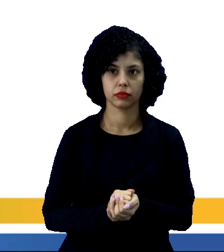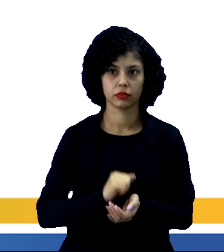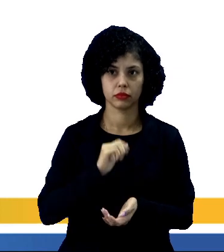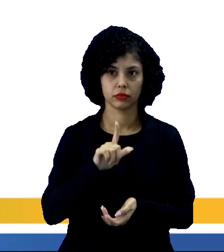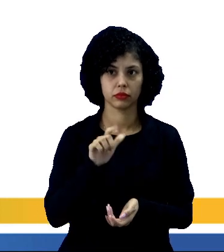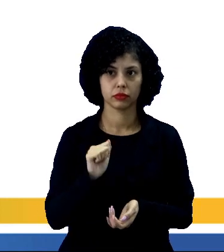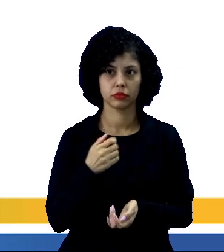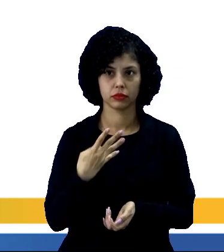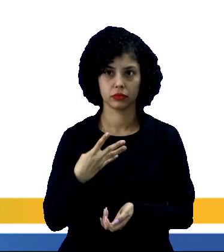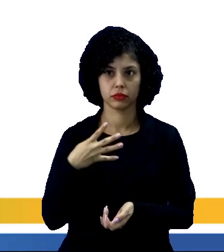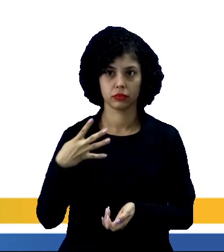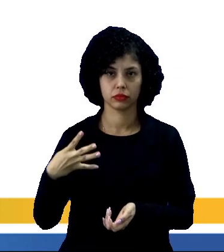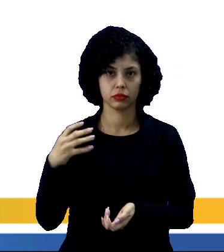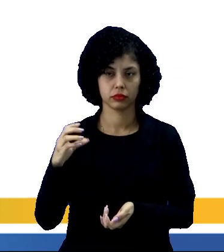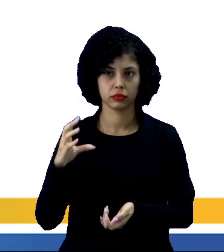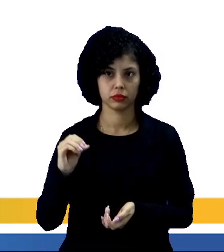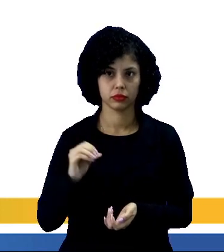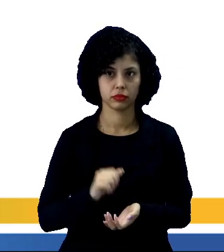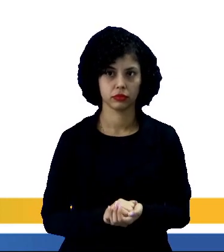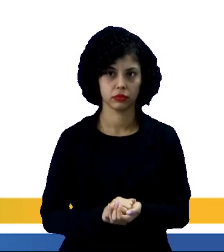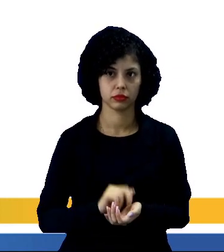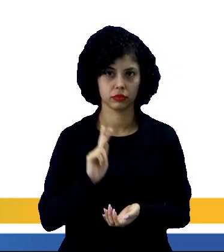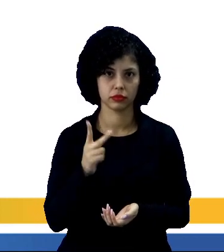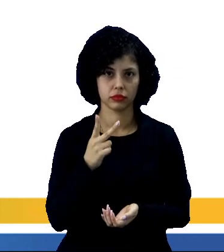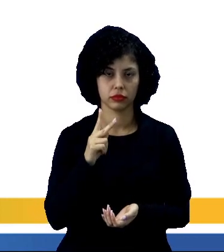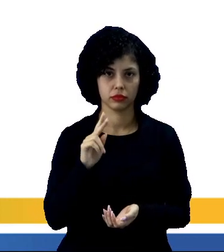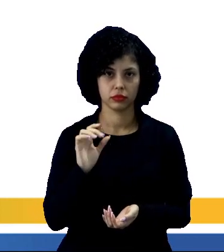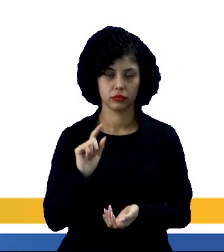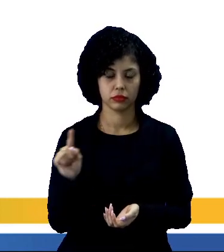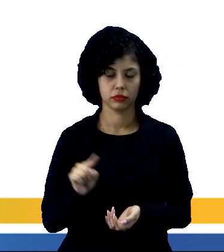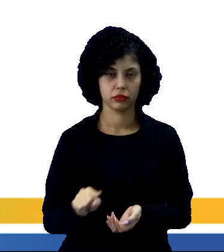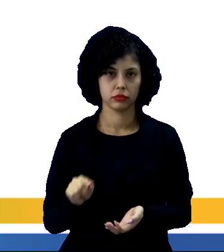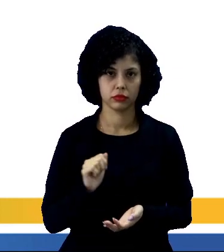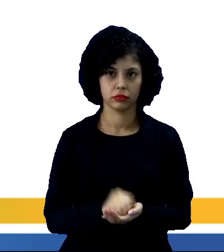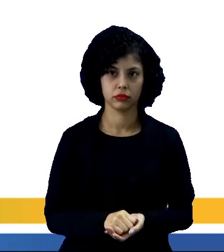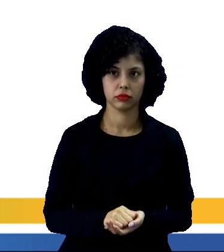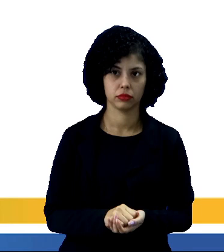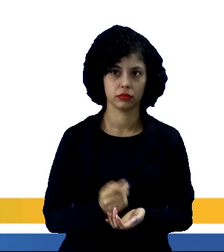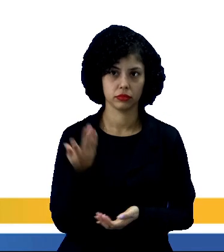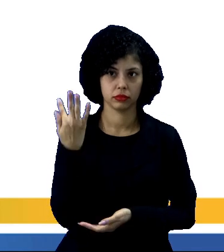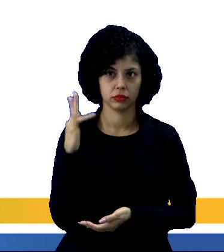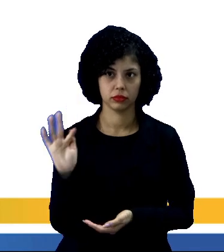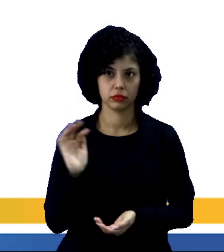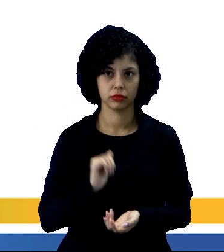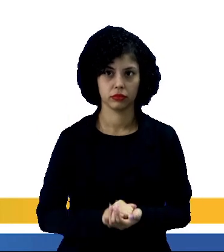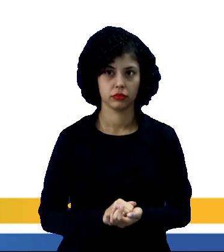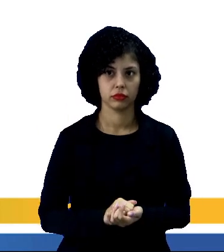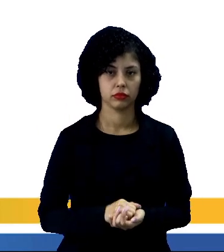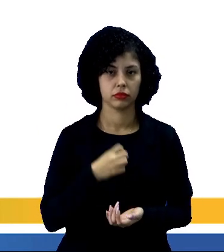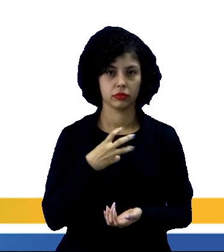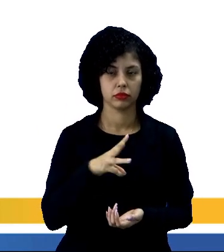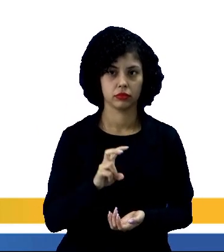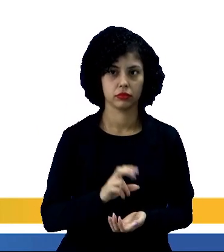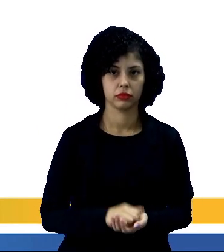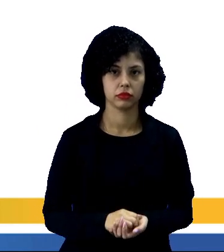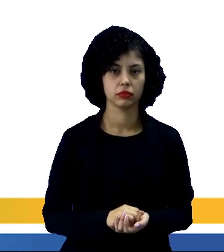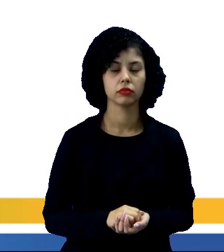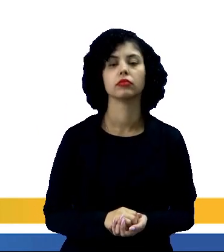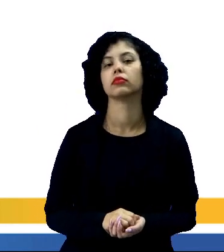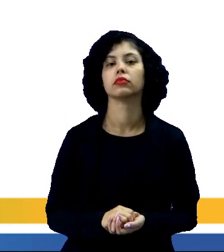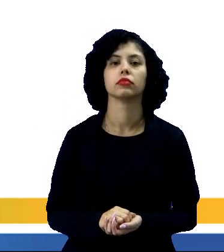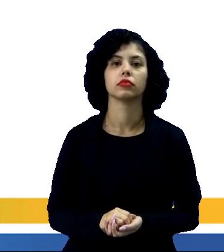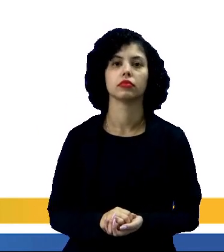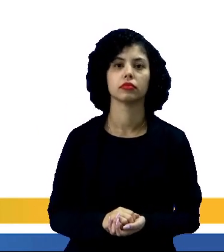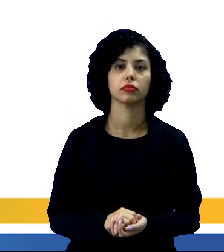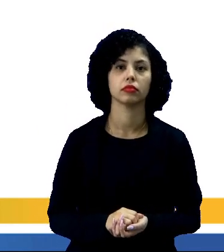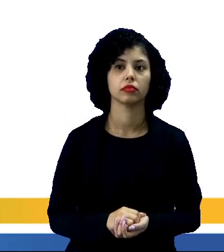corda Lá em 440 Hz, tá? Agora em 440 Hz. Os franceses afinam em 435, né? 5